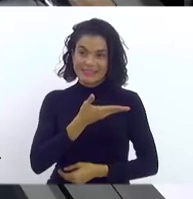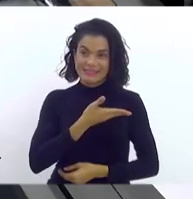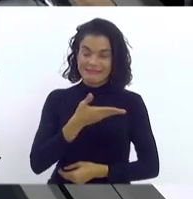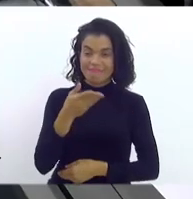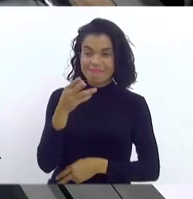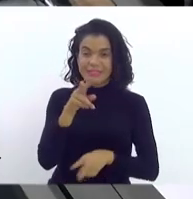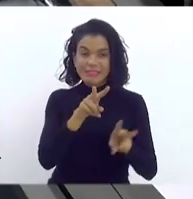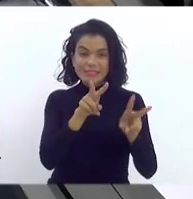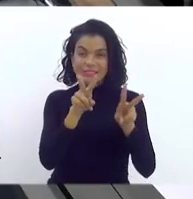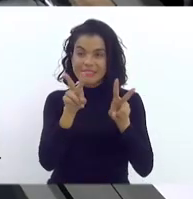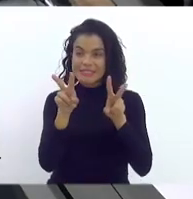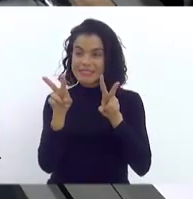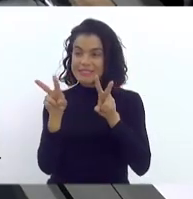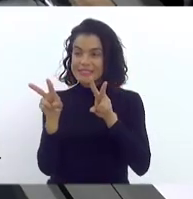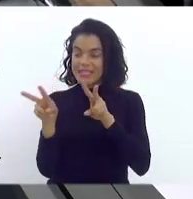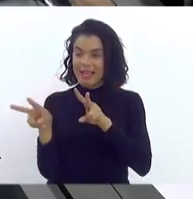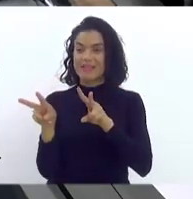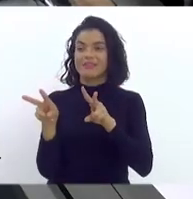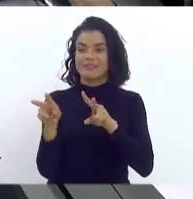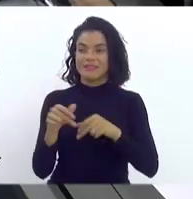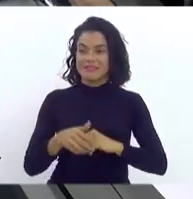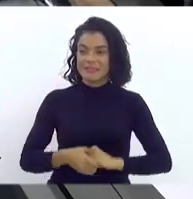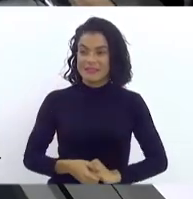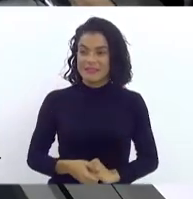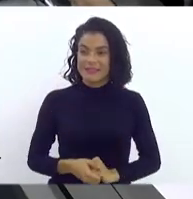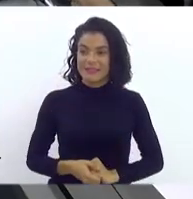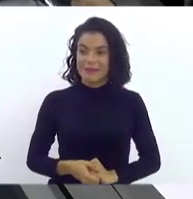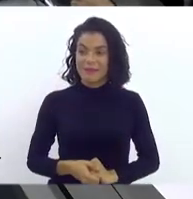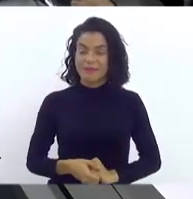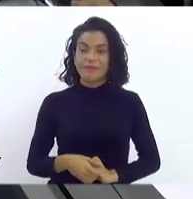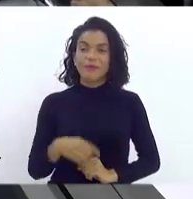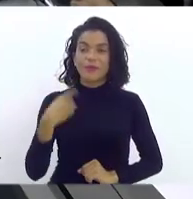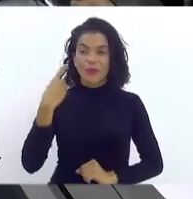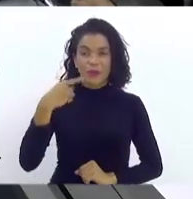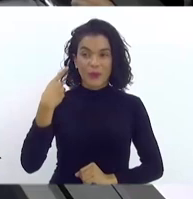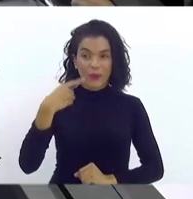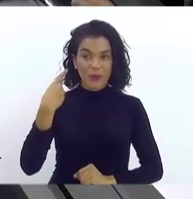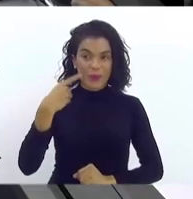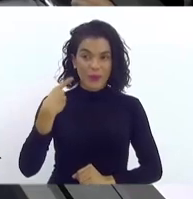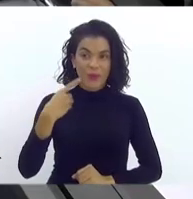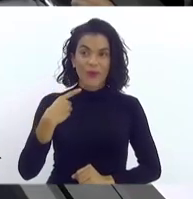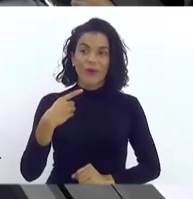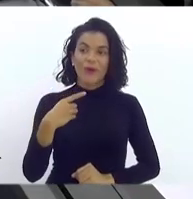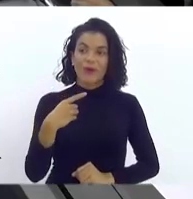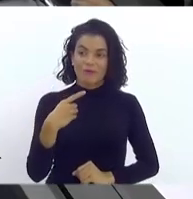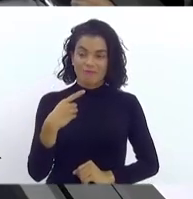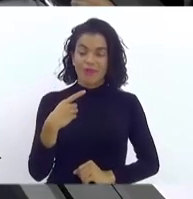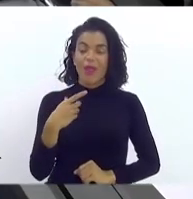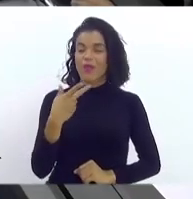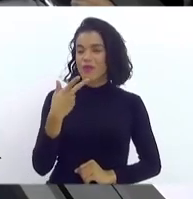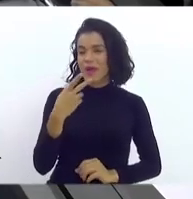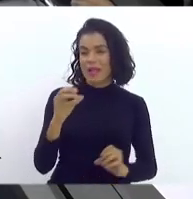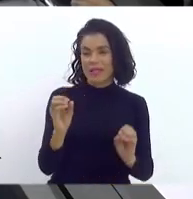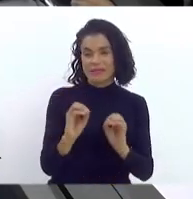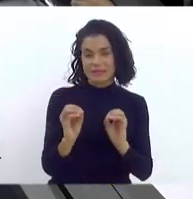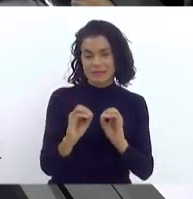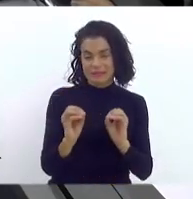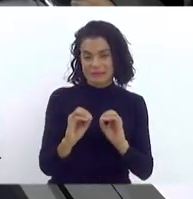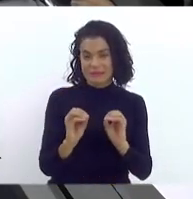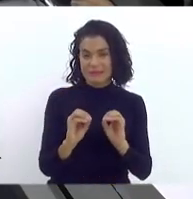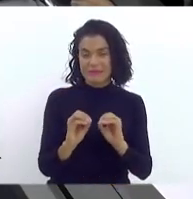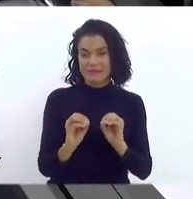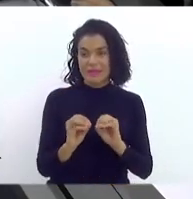atentamente. Paciência e atenção. Doutor Harima, eu não fiz a menção inicialmente, antes da